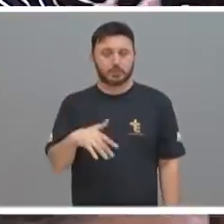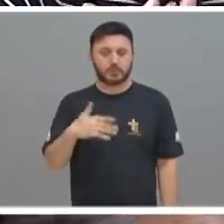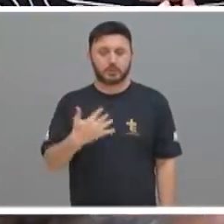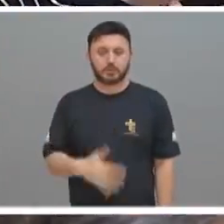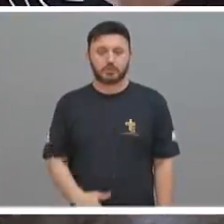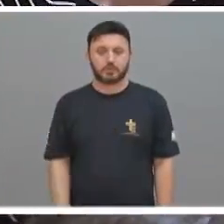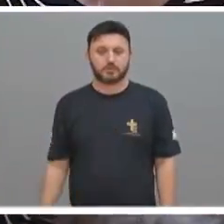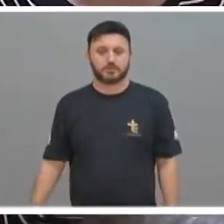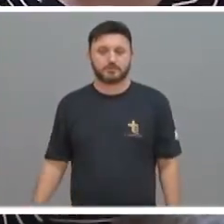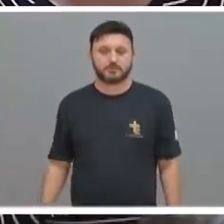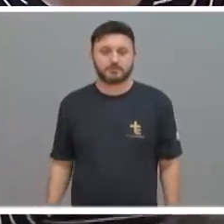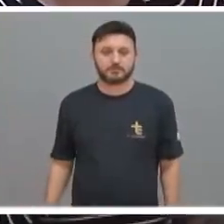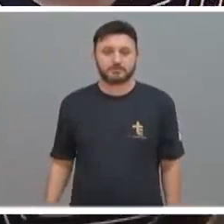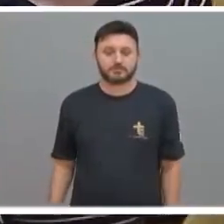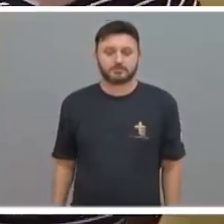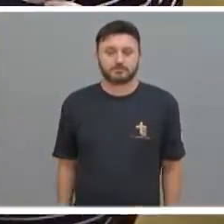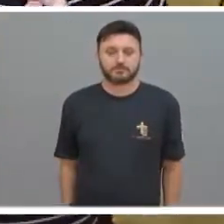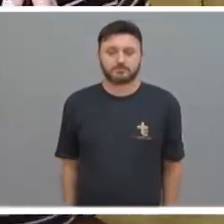perigo.